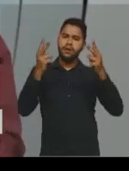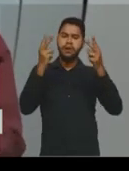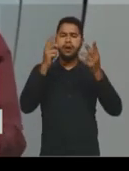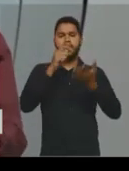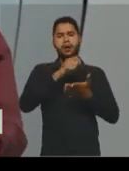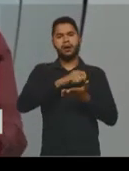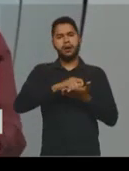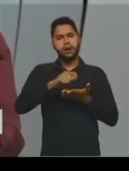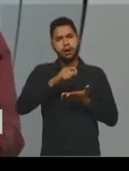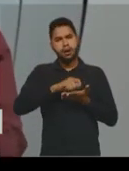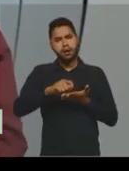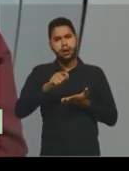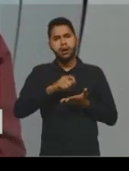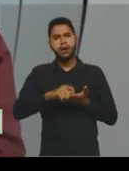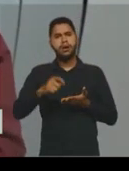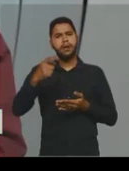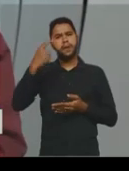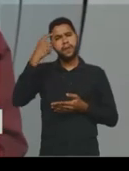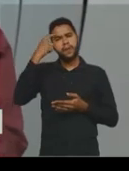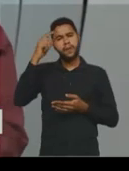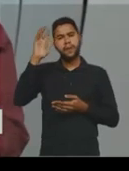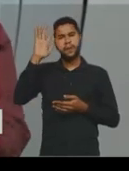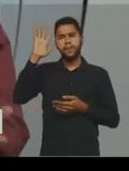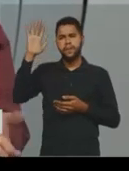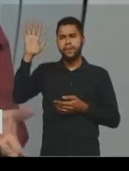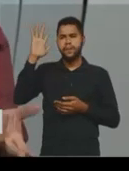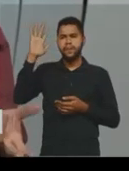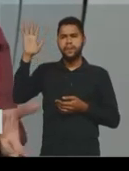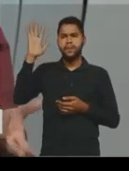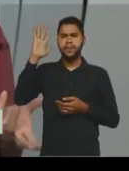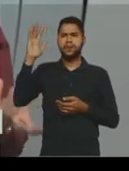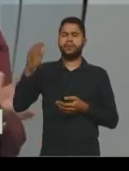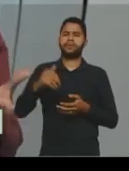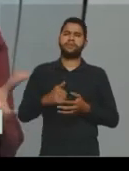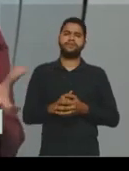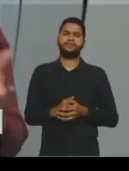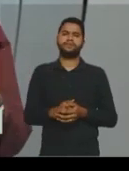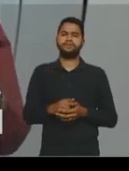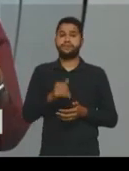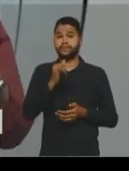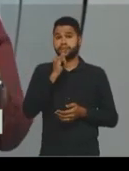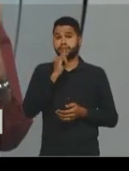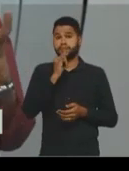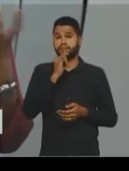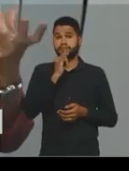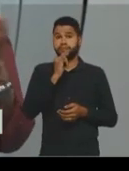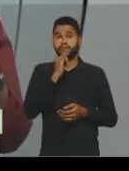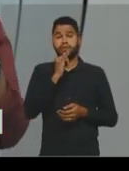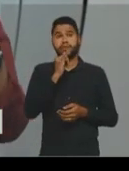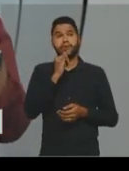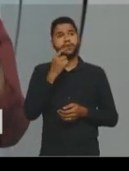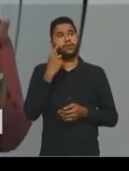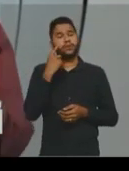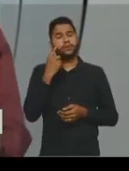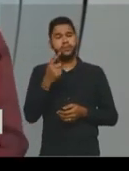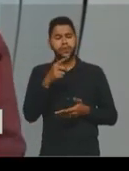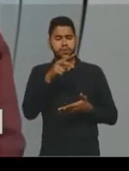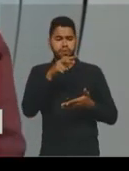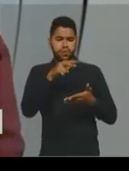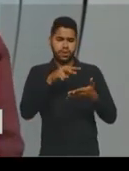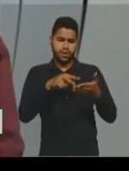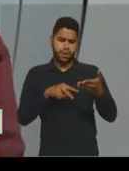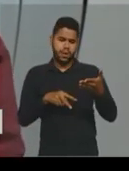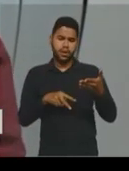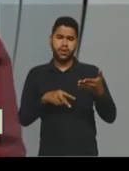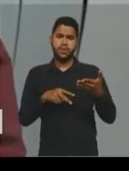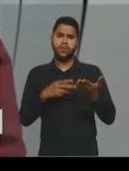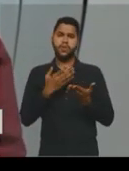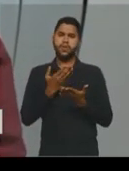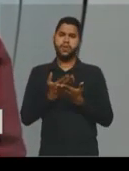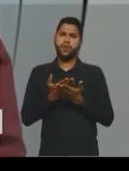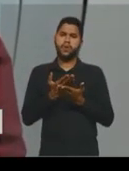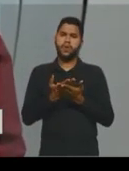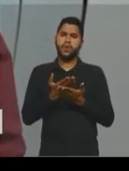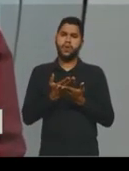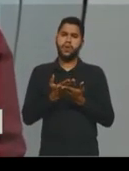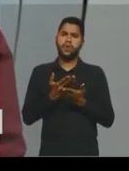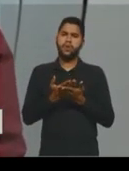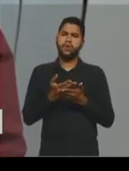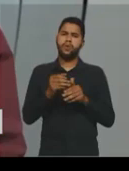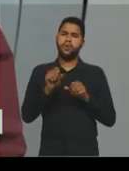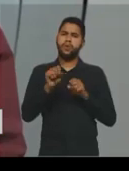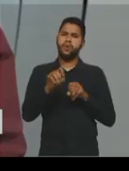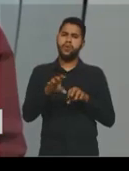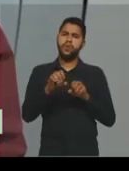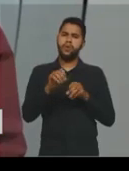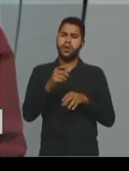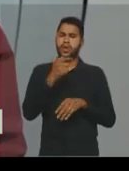escritores, pensadores. Ninguém pensa, as pessoas estavam vendo, eu lembro de uma aula que fui dar